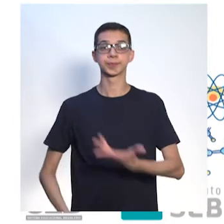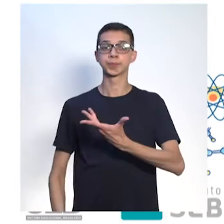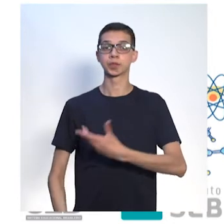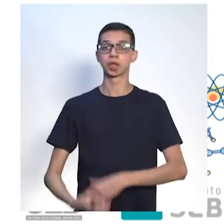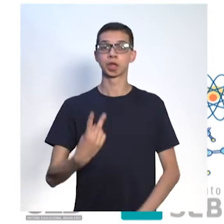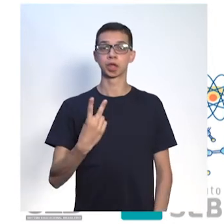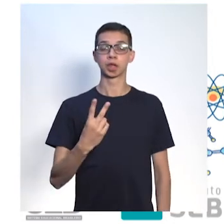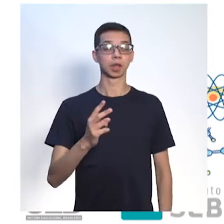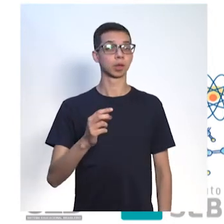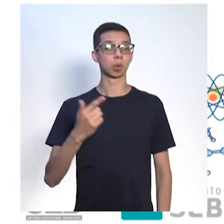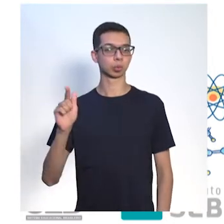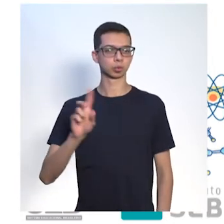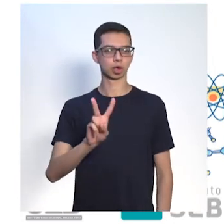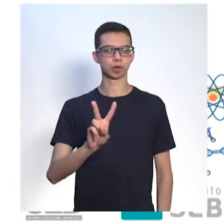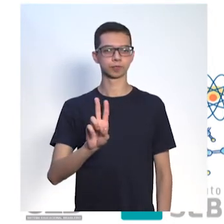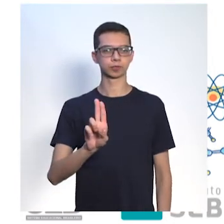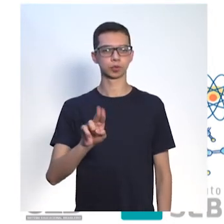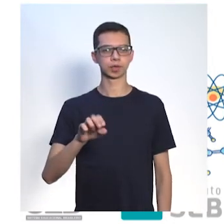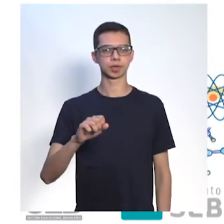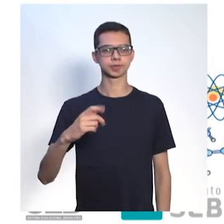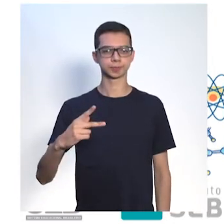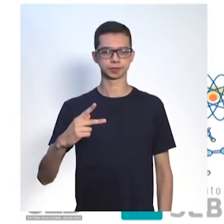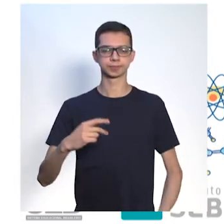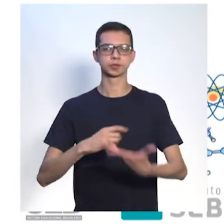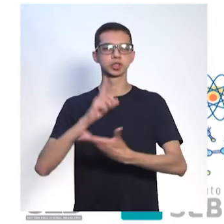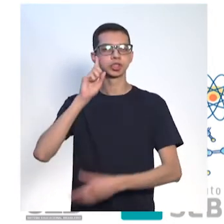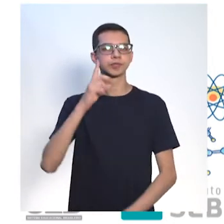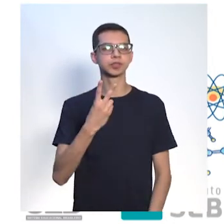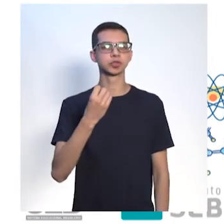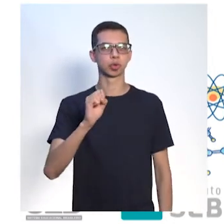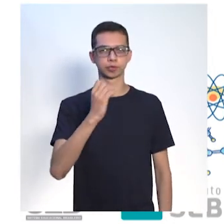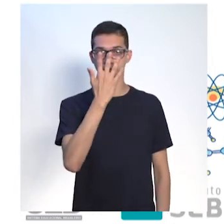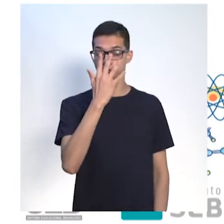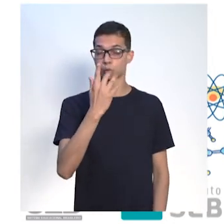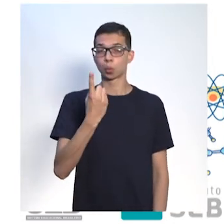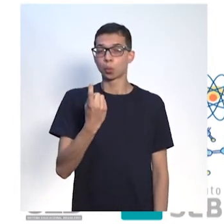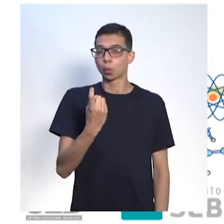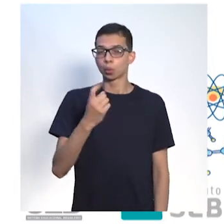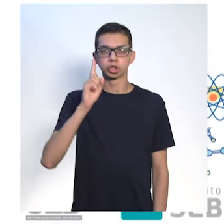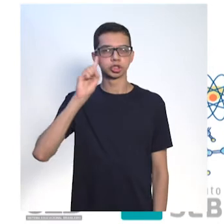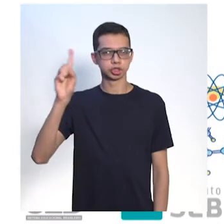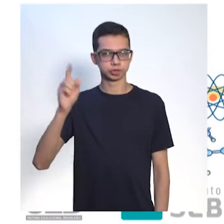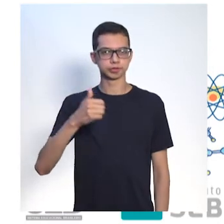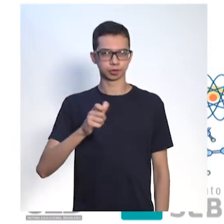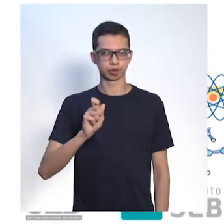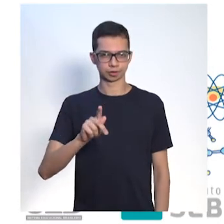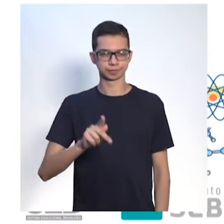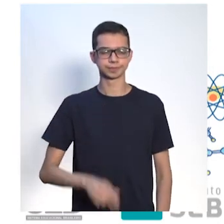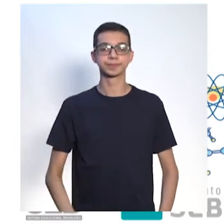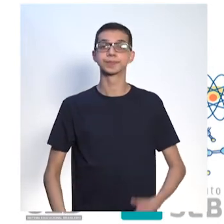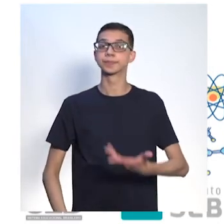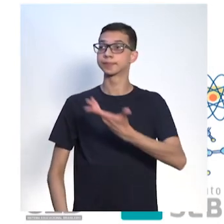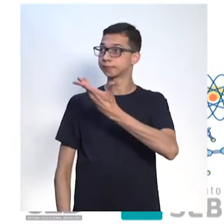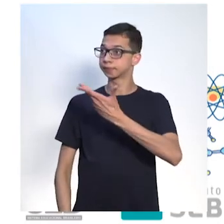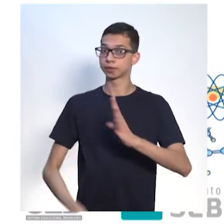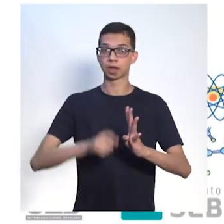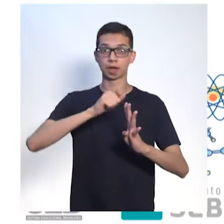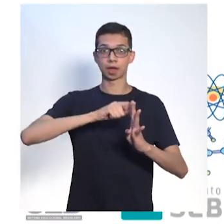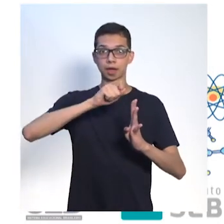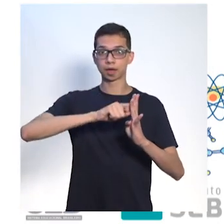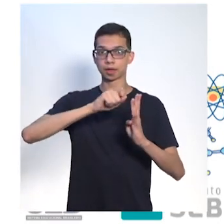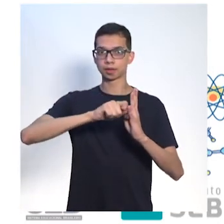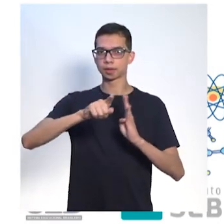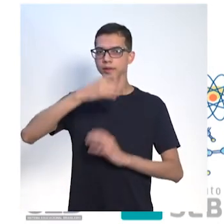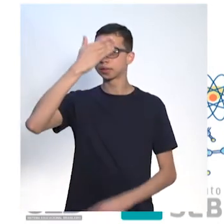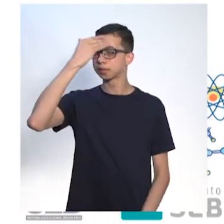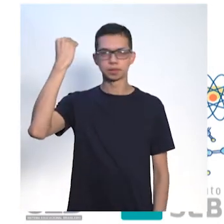28 de fevereiro, tá? Um único dia com prova de teste. Esse é o calendário, é aquilo que não pode sair da